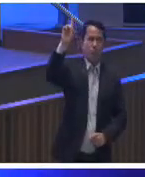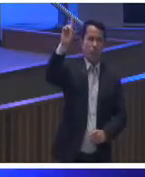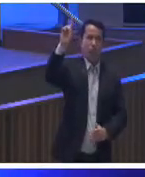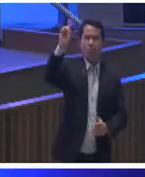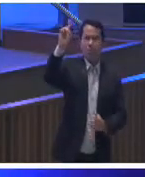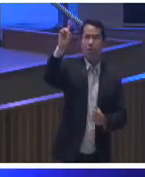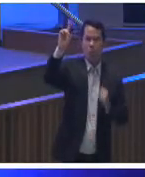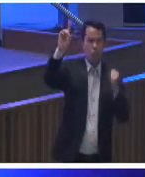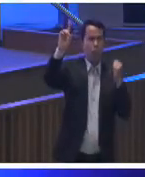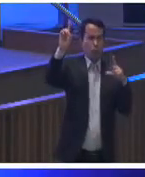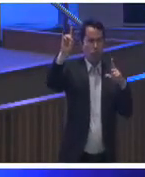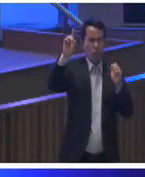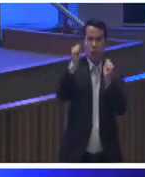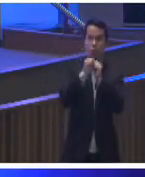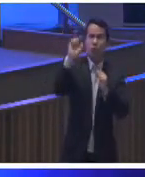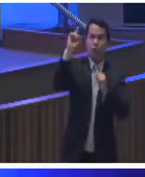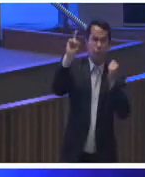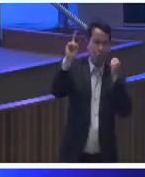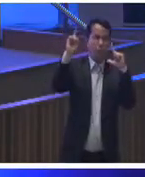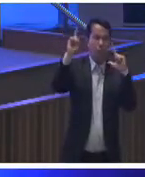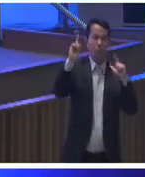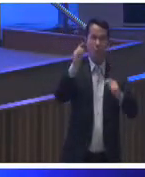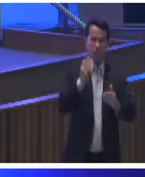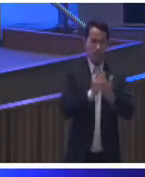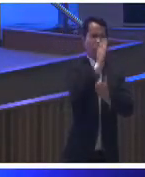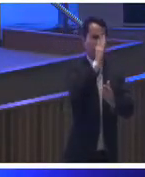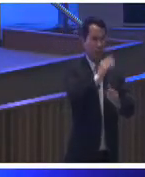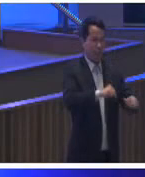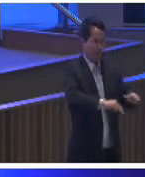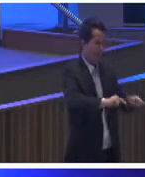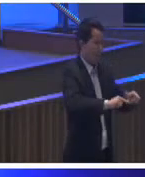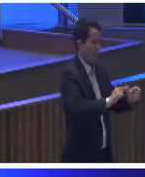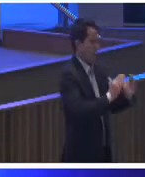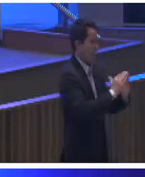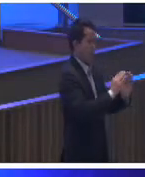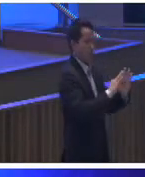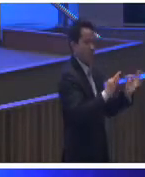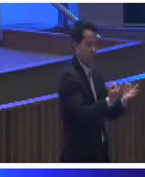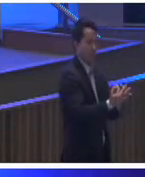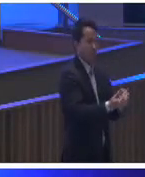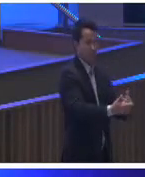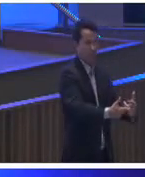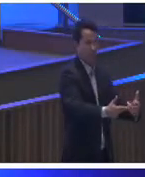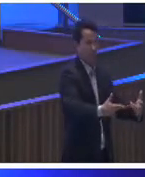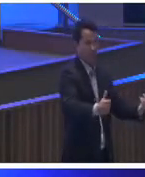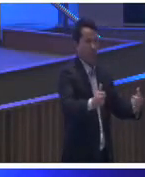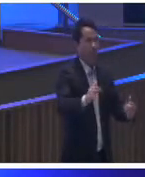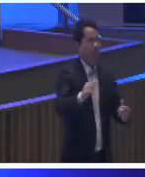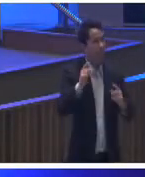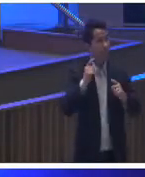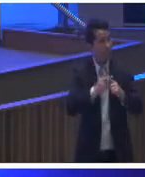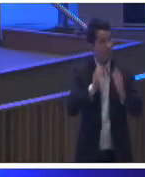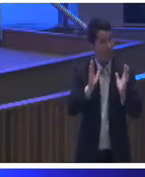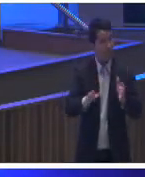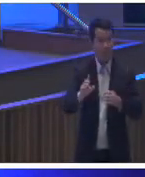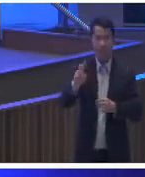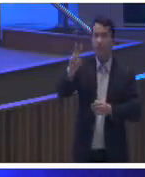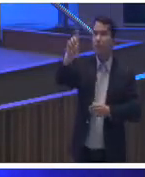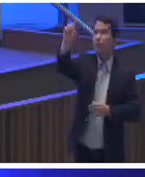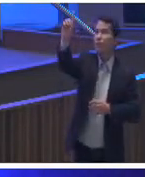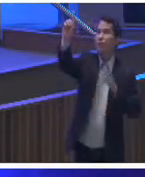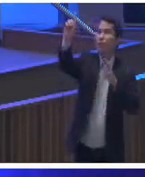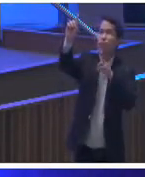igreja, para o contexto que você vive, é quando o poder de Deus se manifesta em